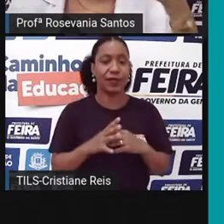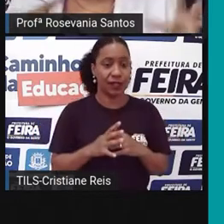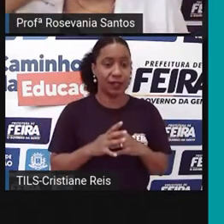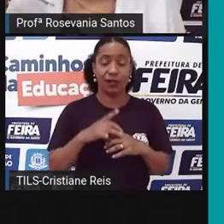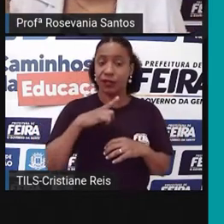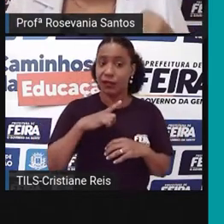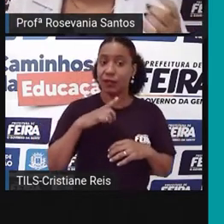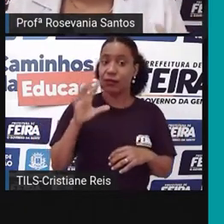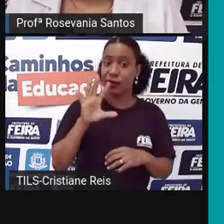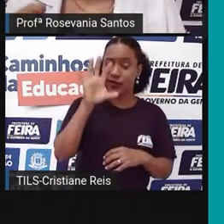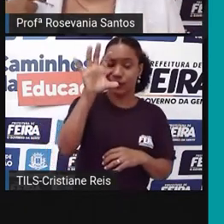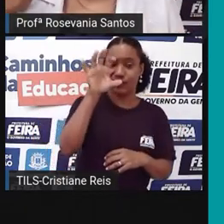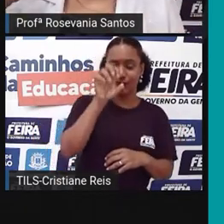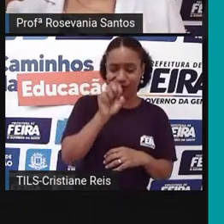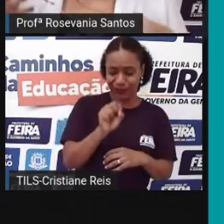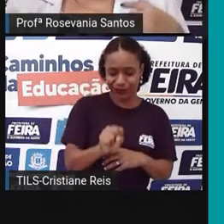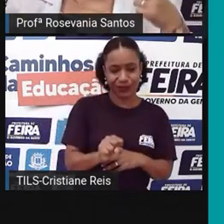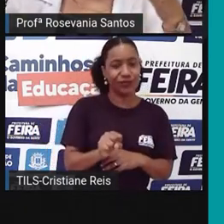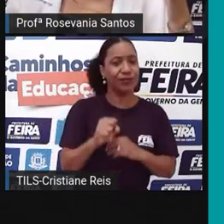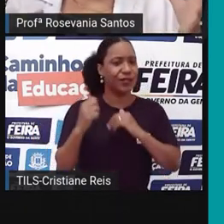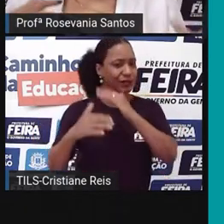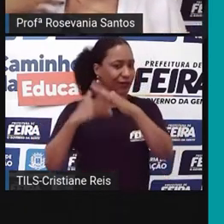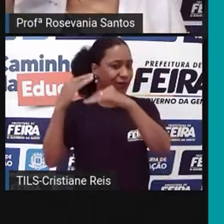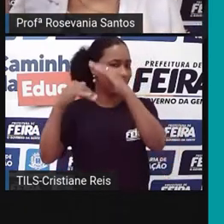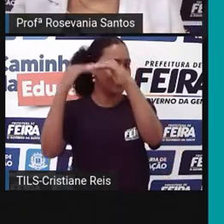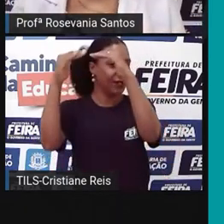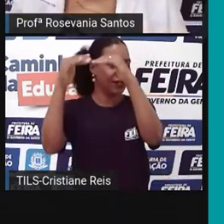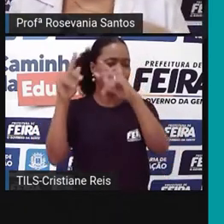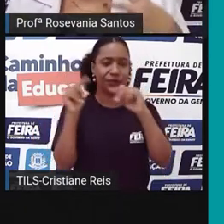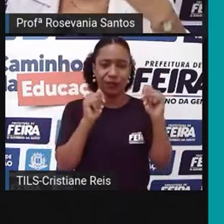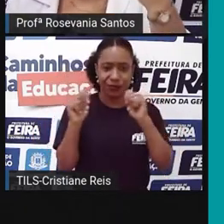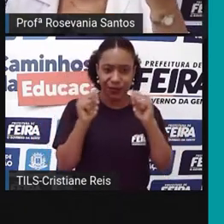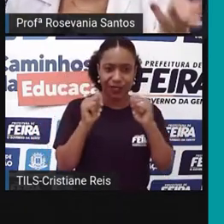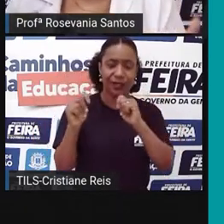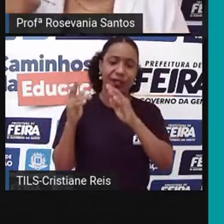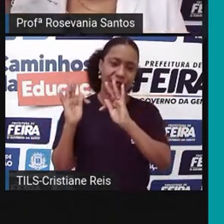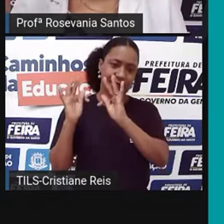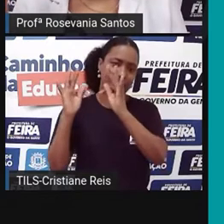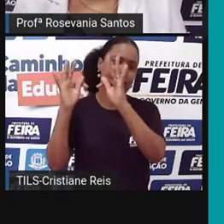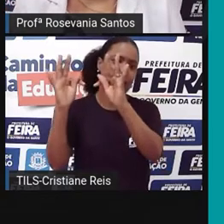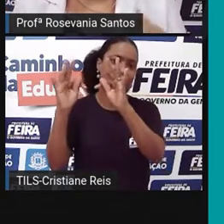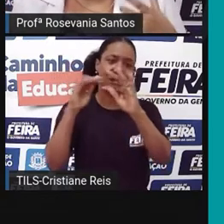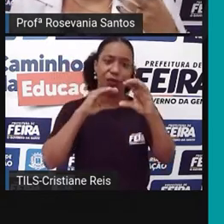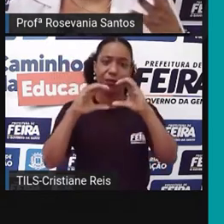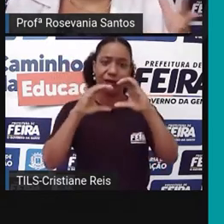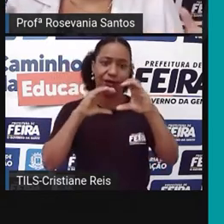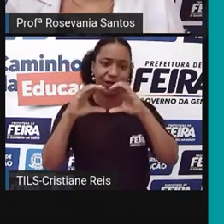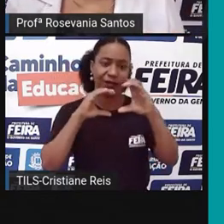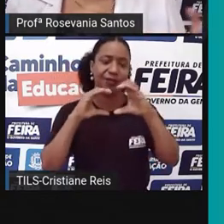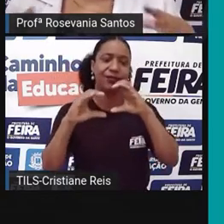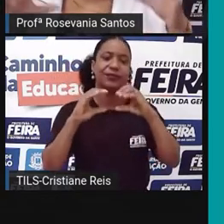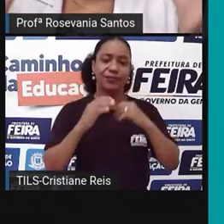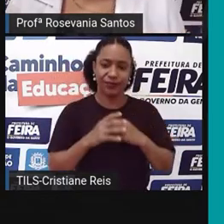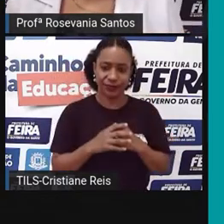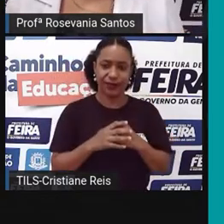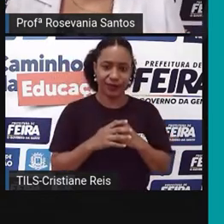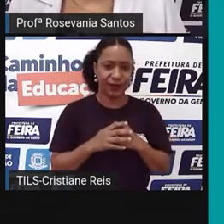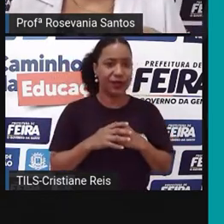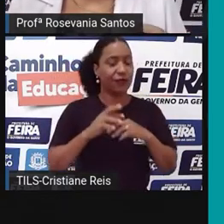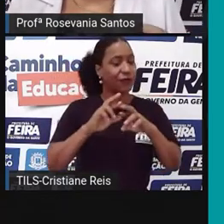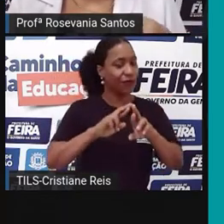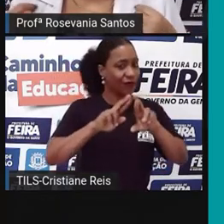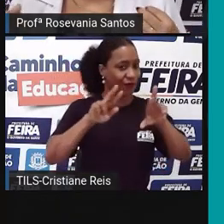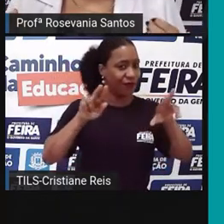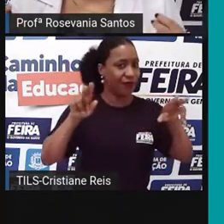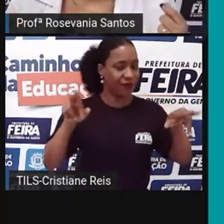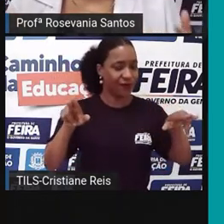uma região bem desenvolvida, seja ela na economia, na tecnologia, na comunicação, né? No que for lá, até